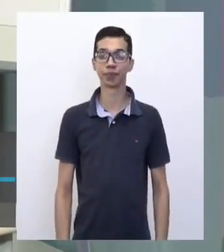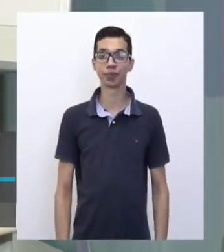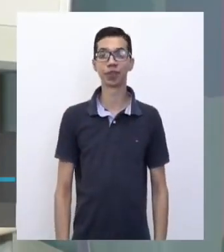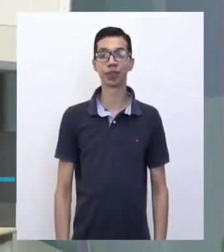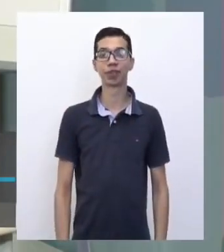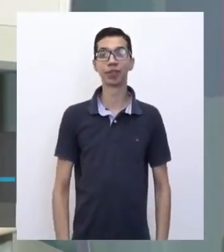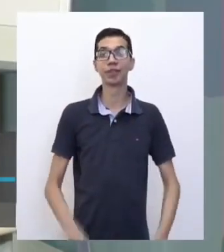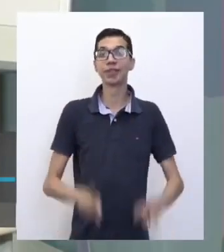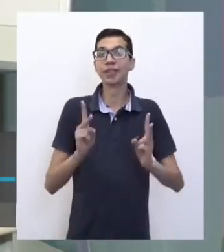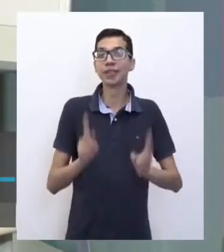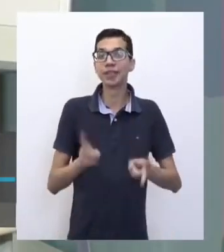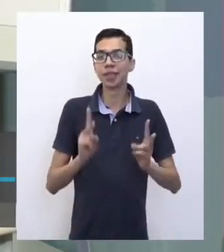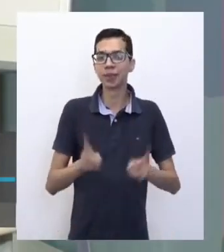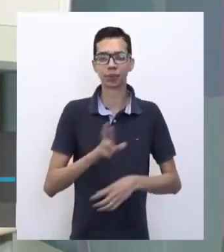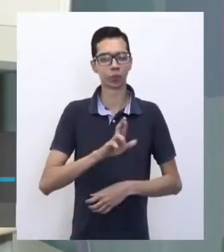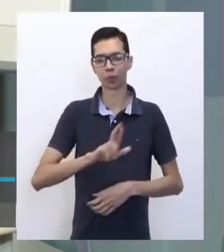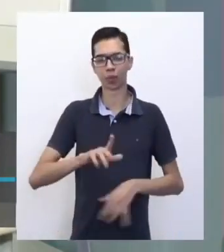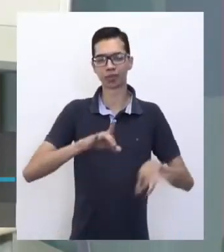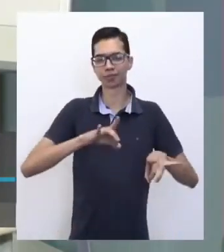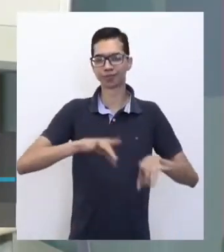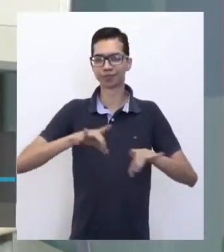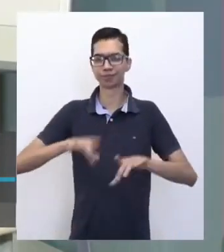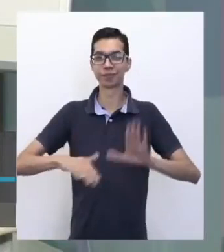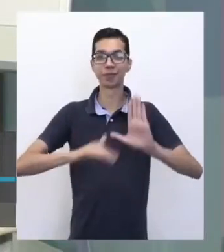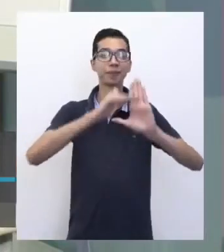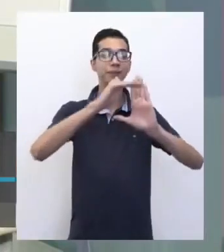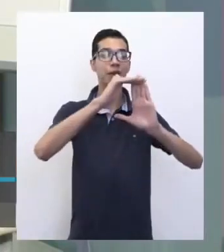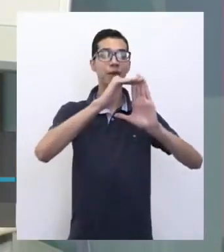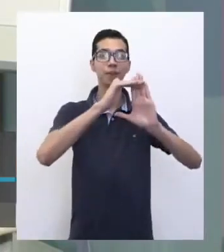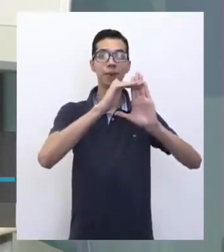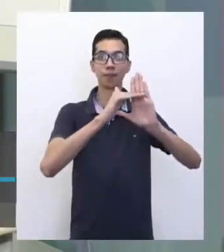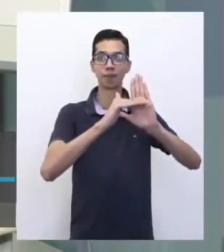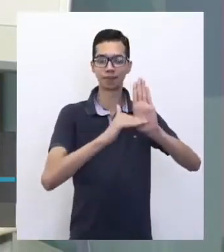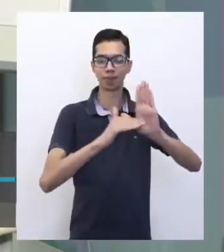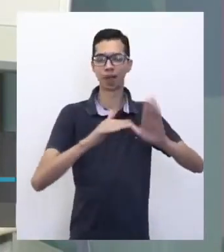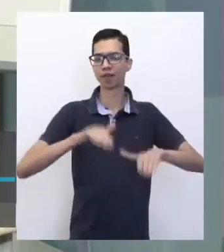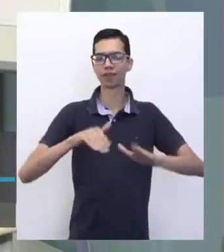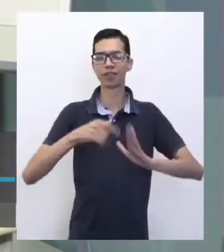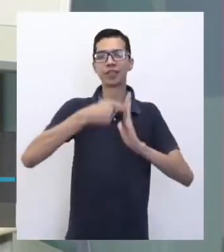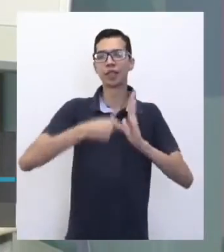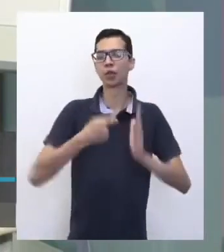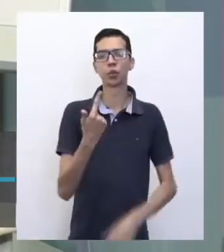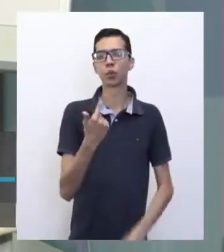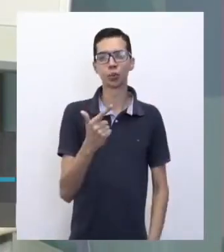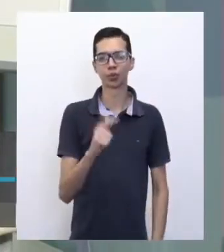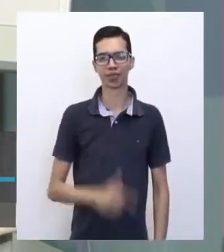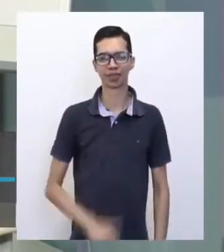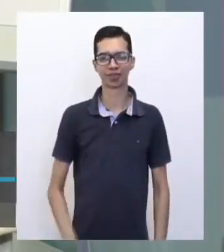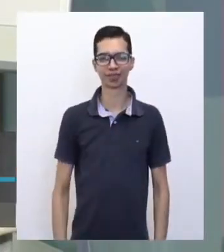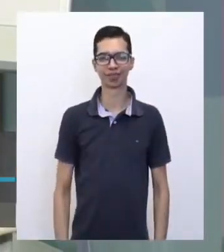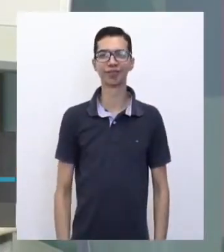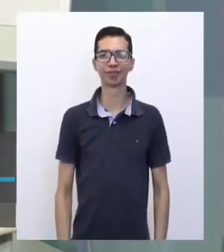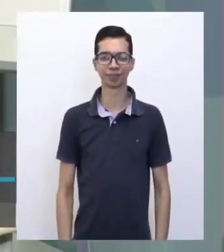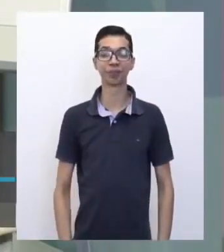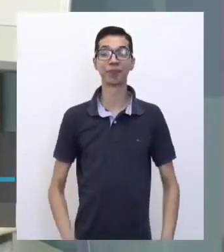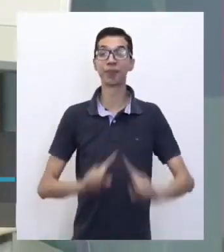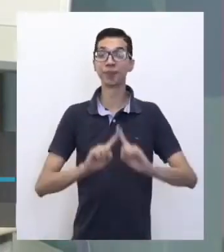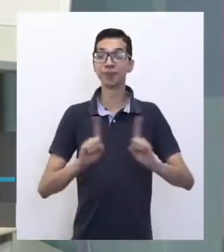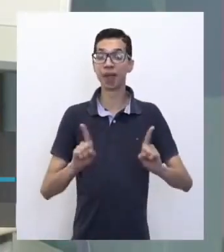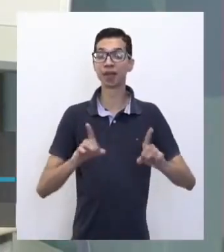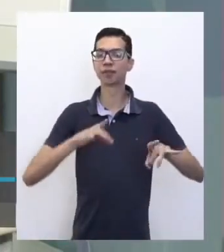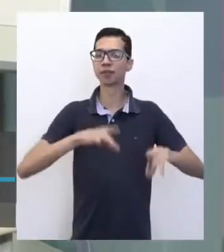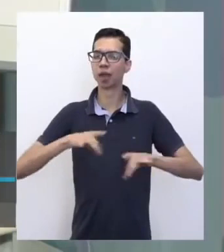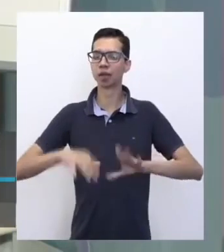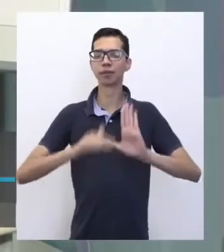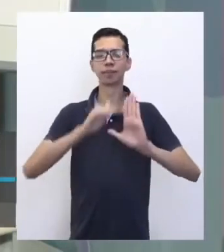sempre a dramaturgia, às vezes a gente não tem um texto escrito para a fala na hora da representação, mas é feito